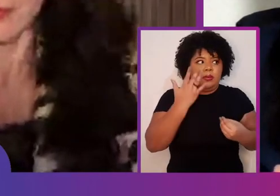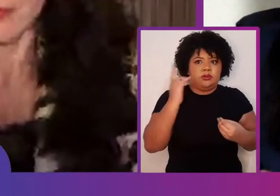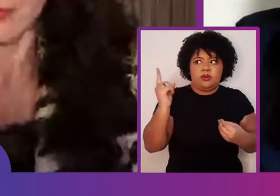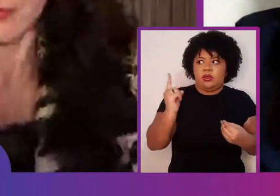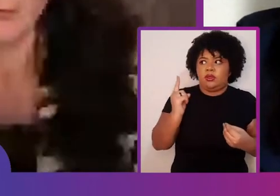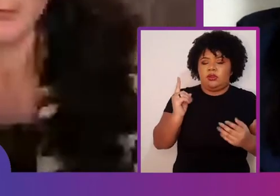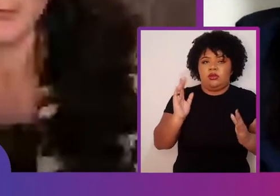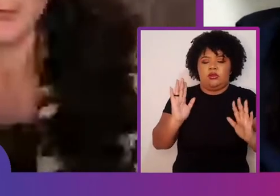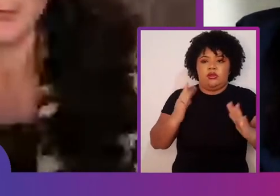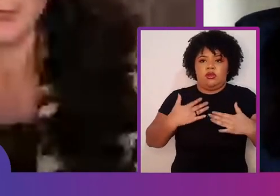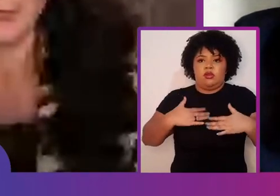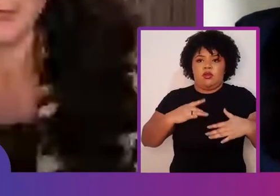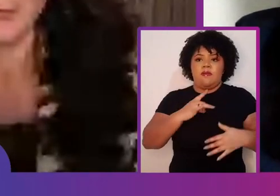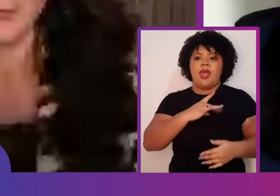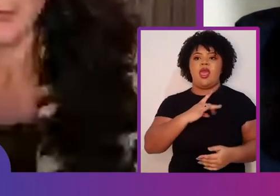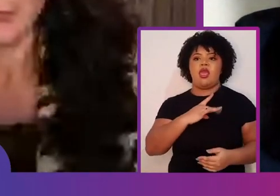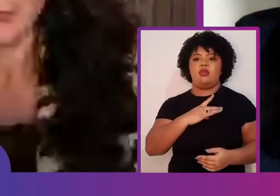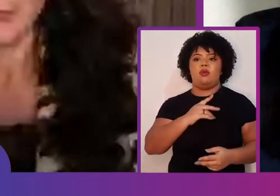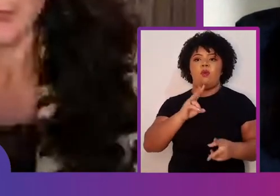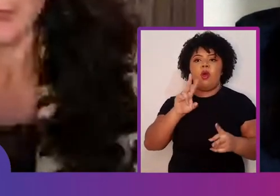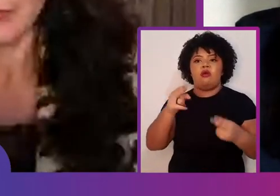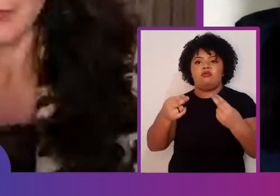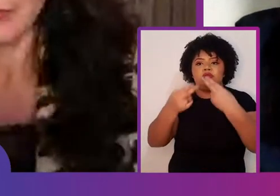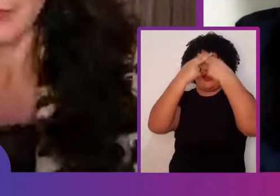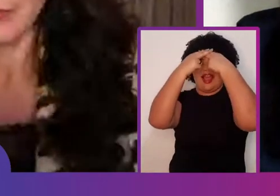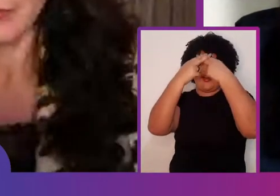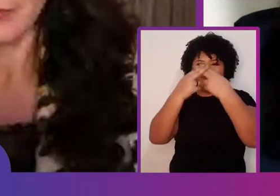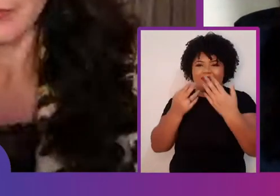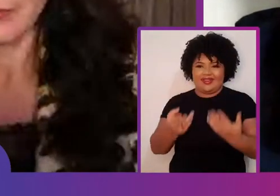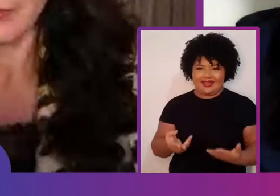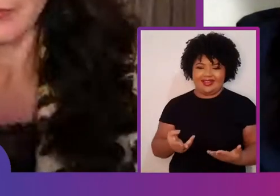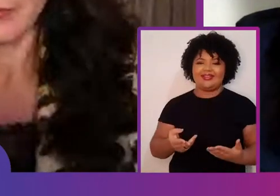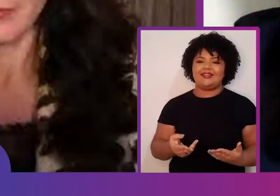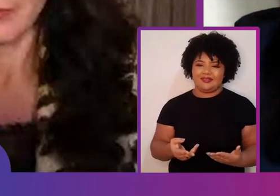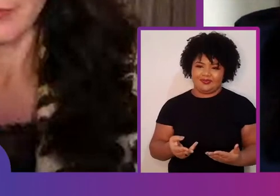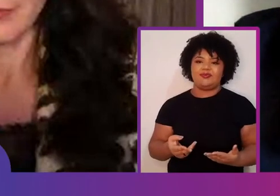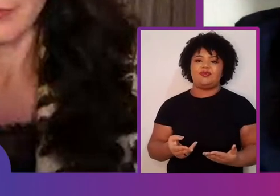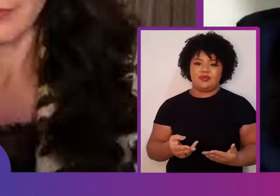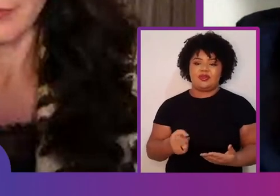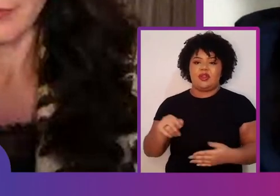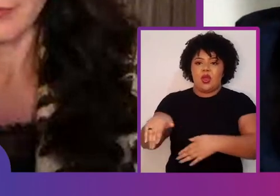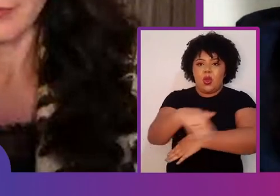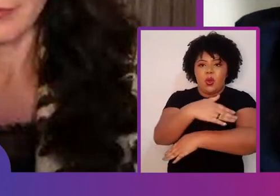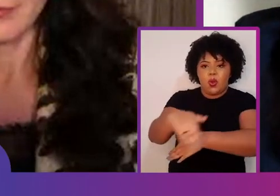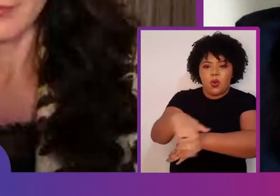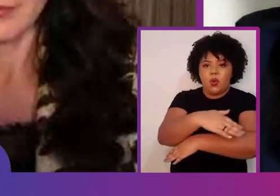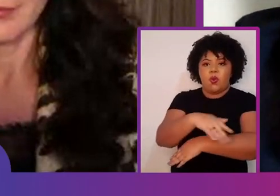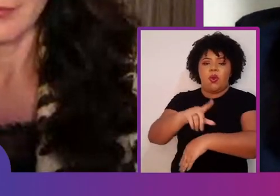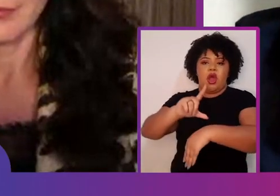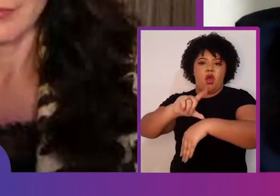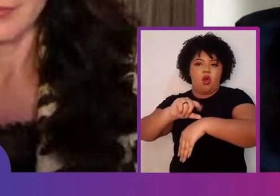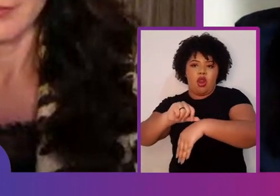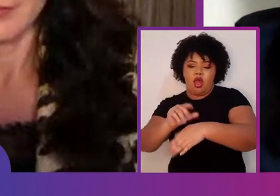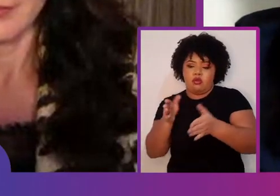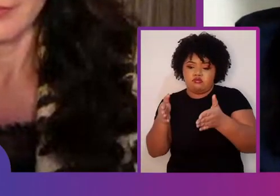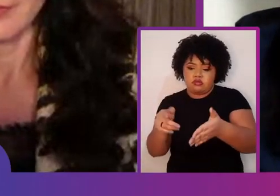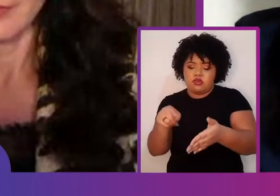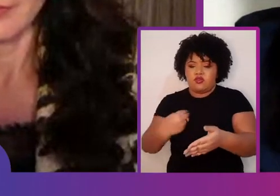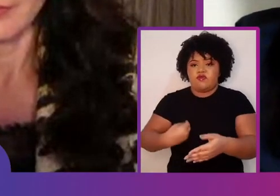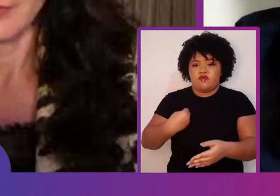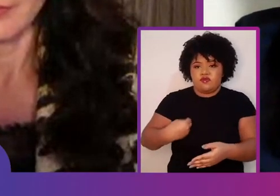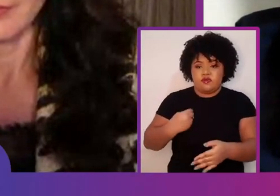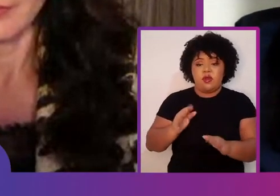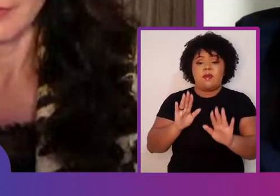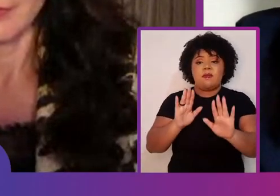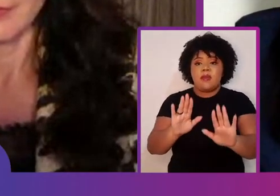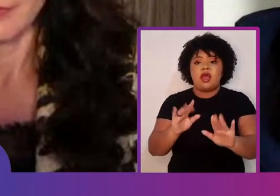Mas, poxa, a experiência que você viveu foi numa rua específica, num horário específico, numa situação específica. Por que que você